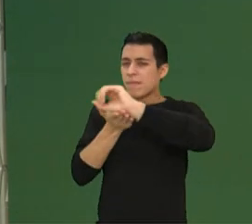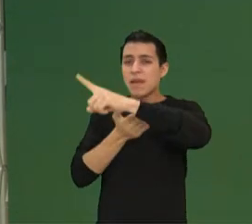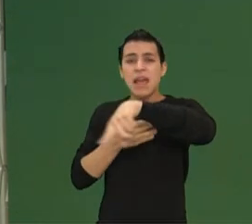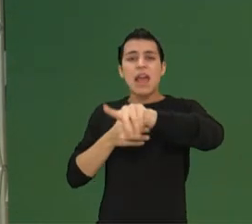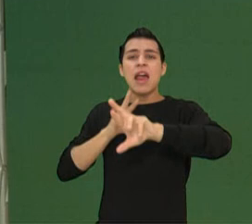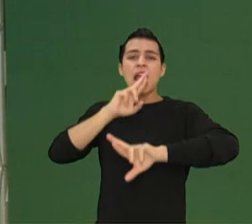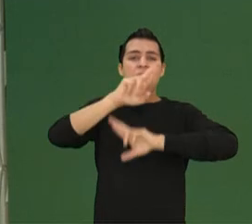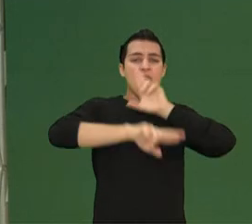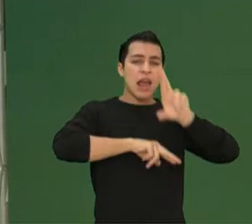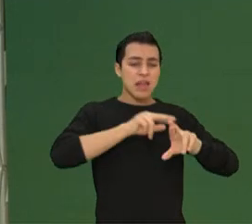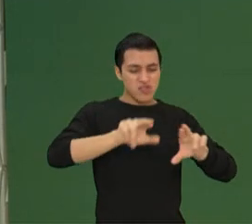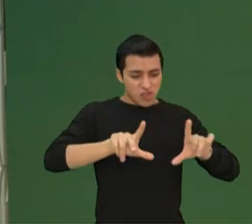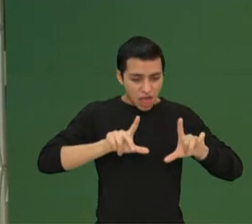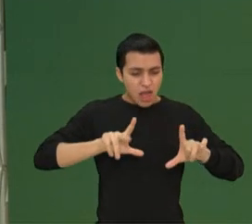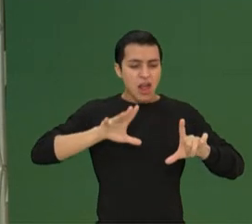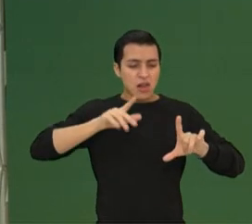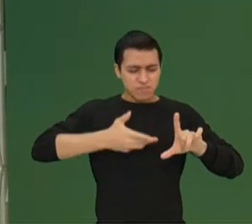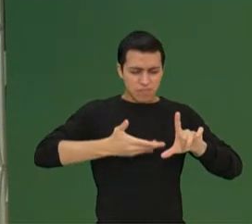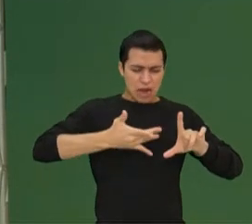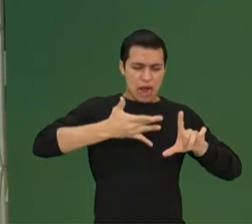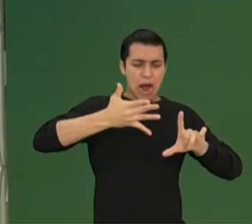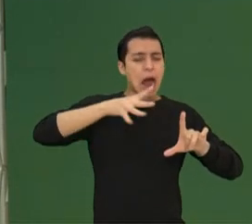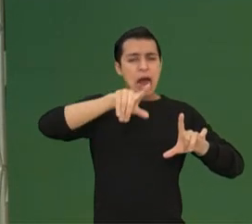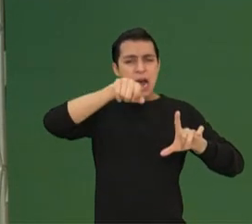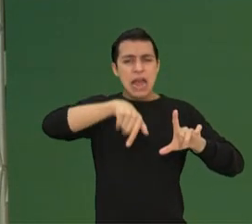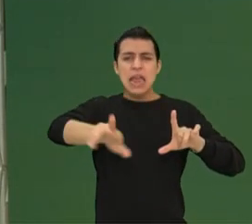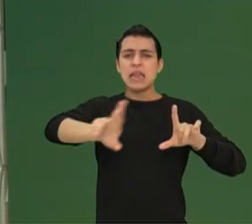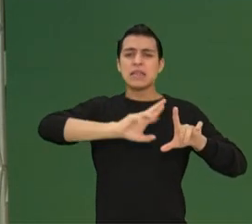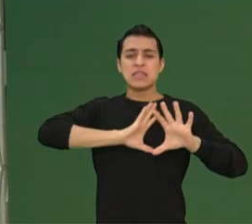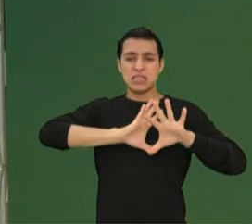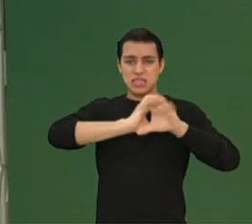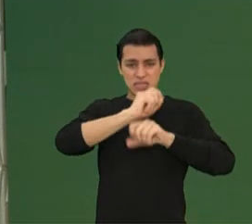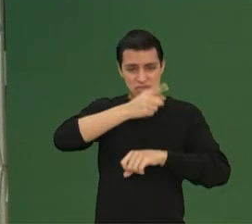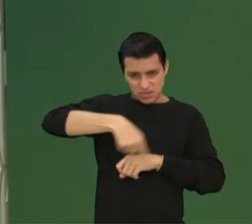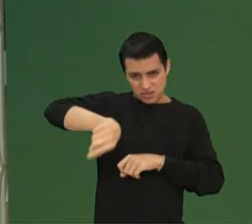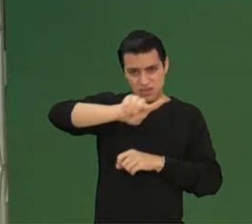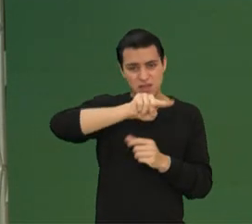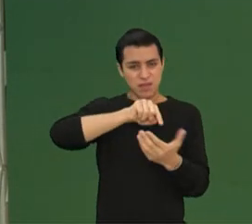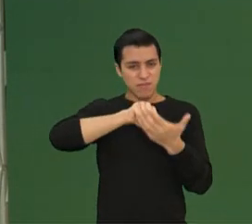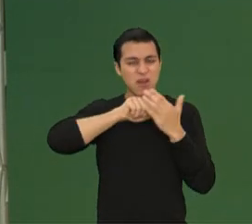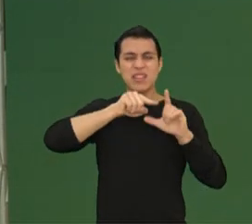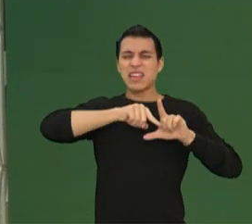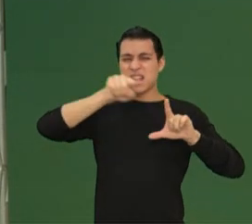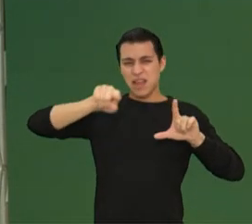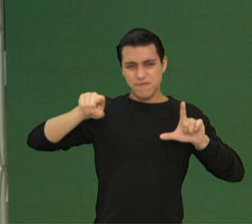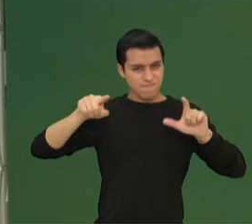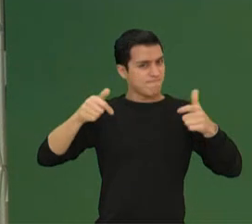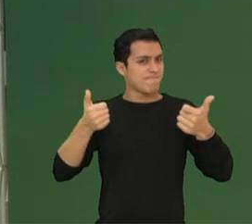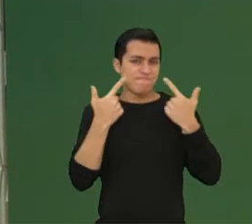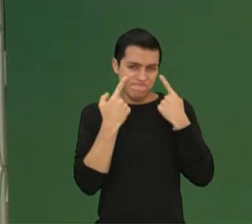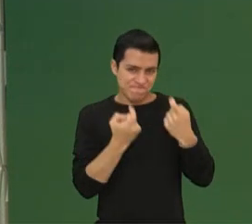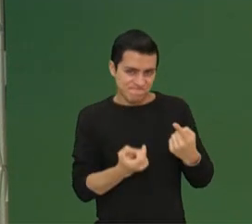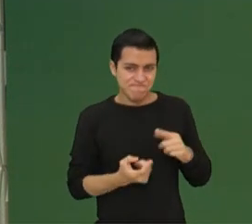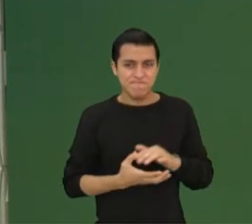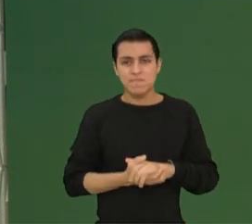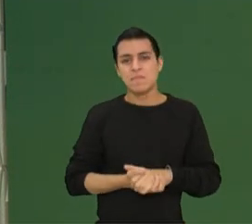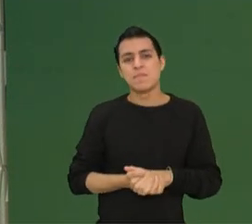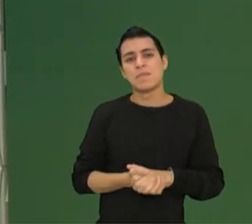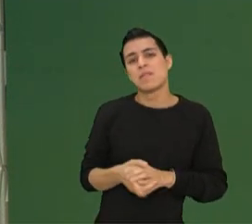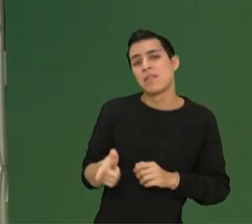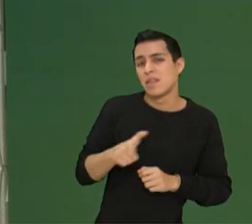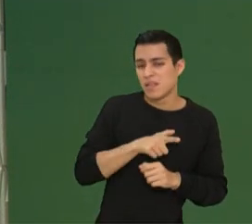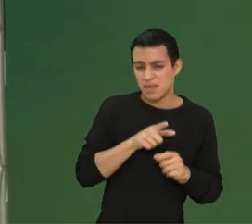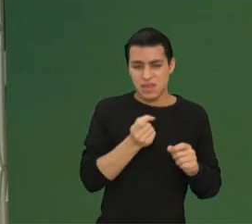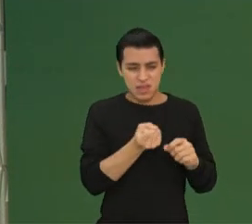elas respondem e você já tem automaticamente a resposta e o gráfico dessa resposta. Bem interessante. Tem ainda umas